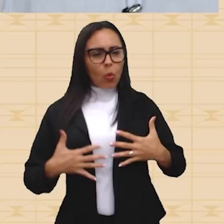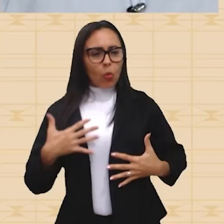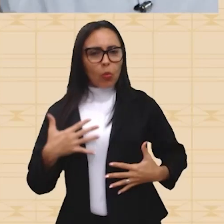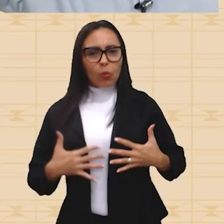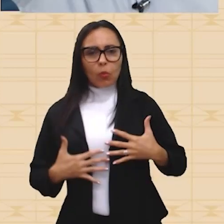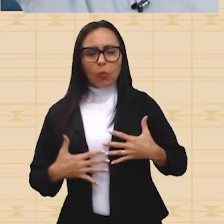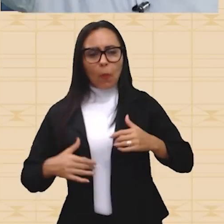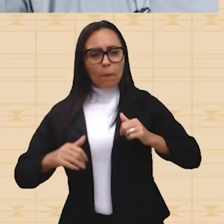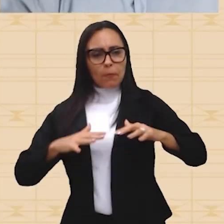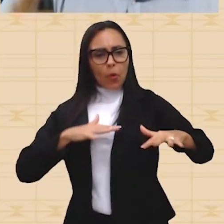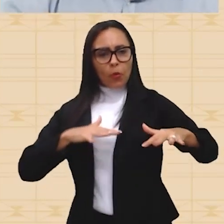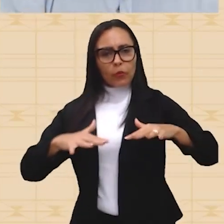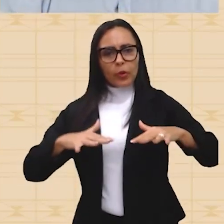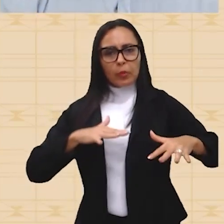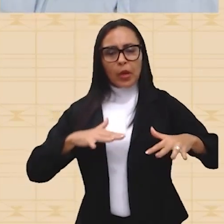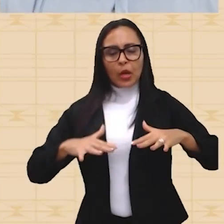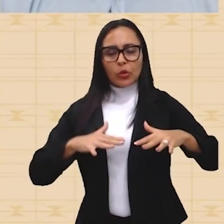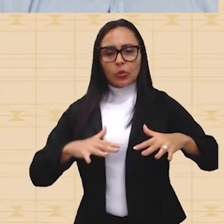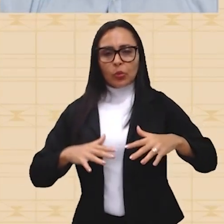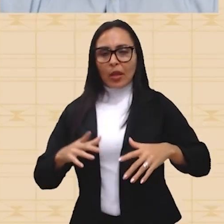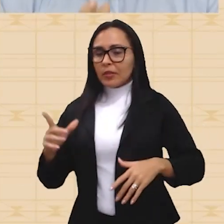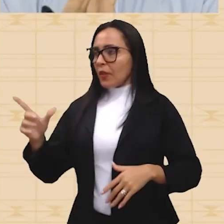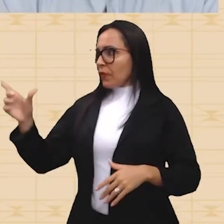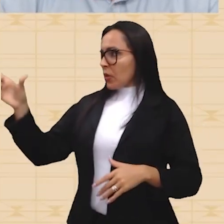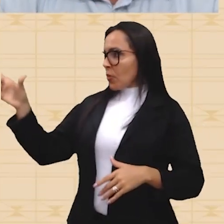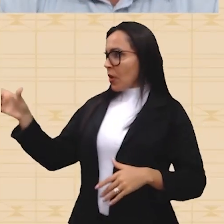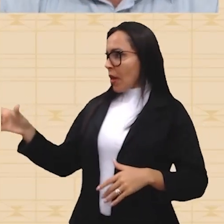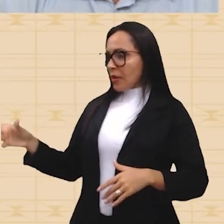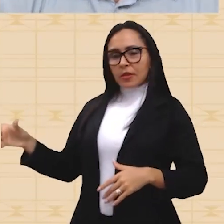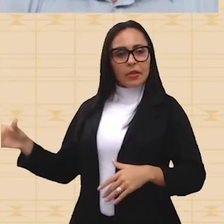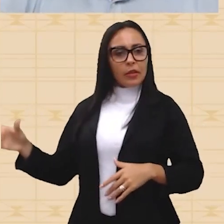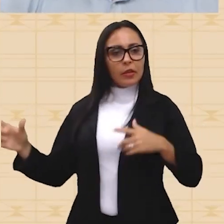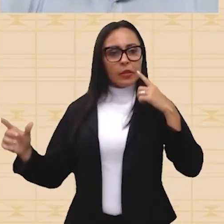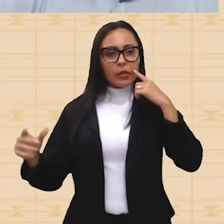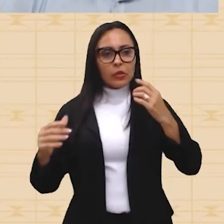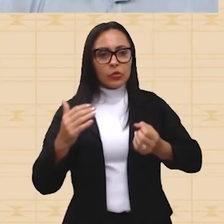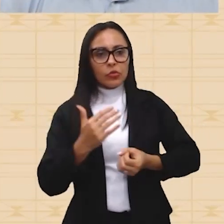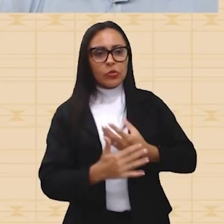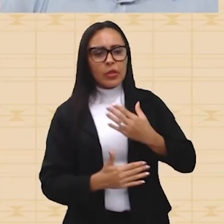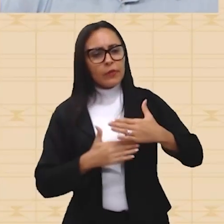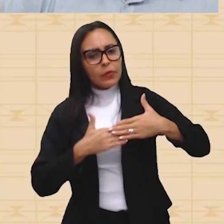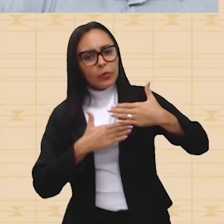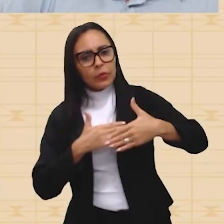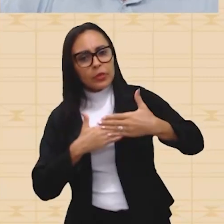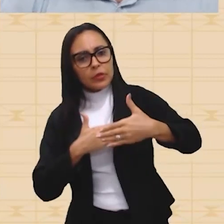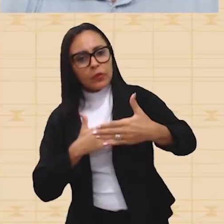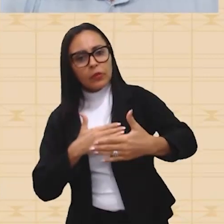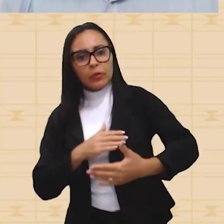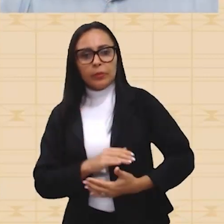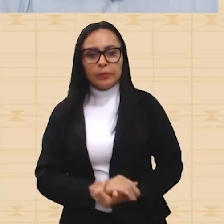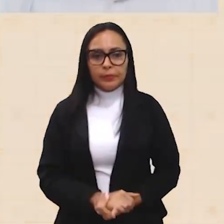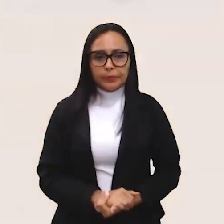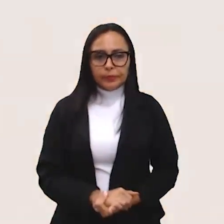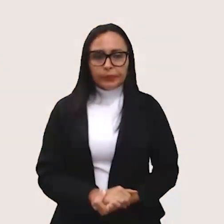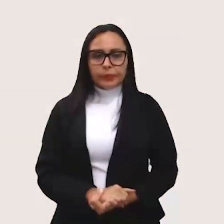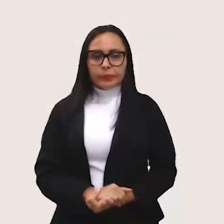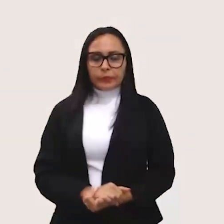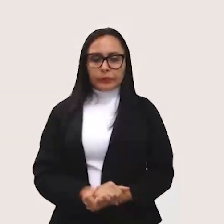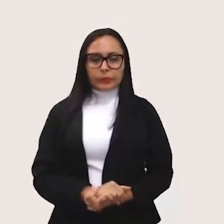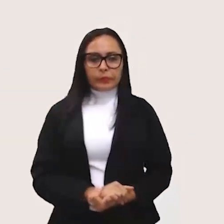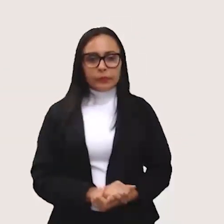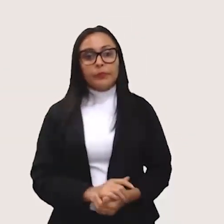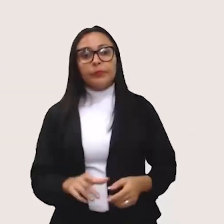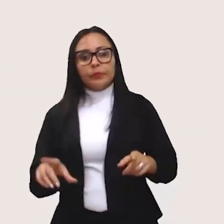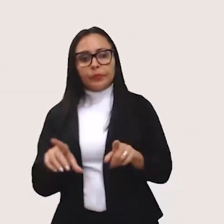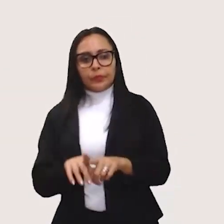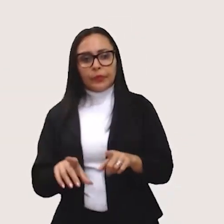movimento, a figura que me sugerisse o progresso, o desenvolvimento, tá certo? Vejam aí também, olha,